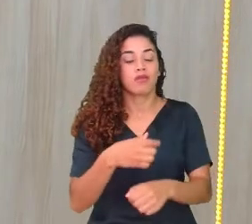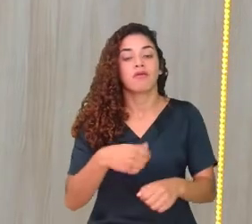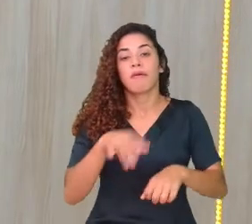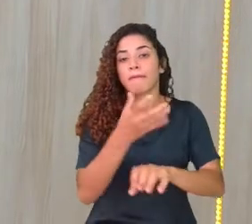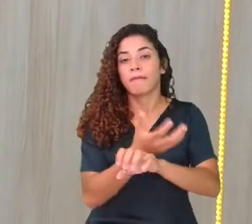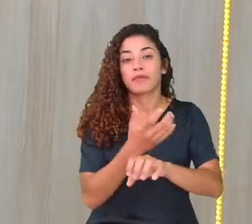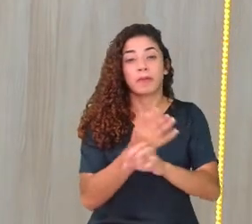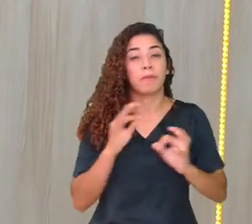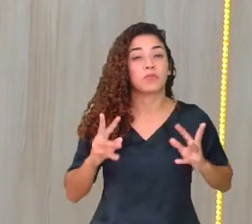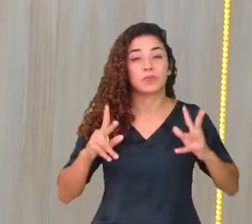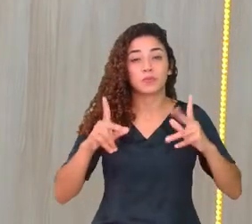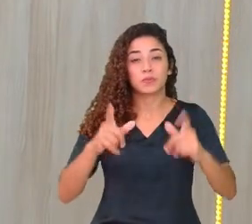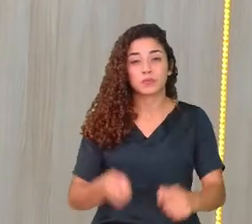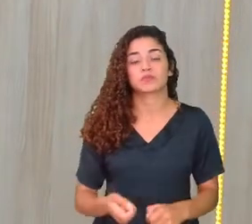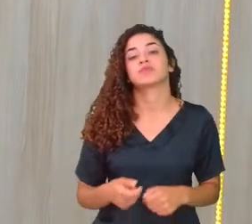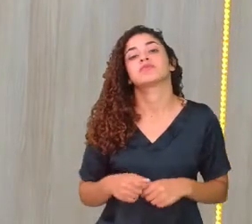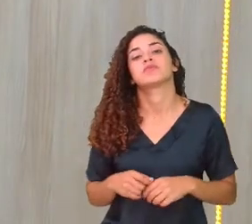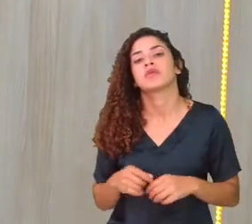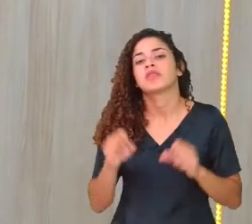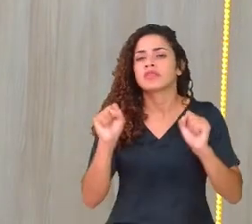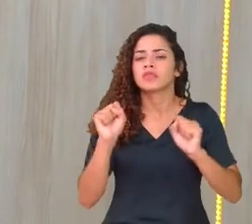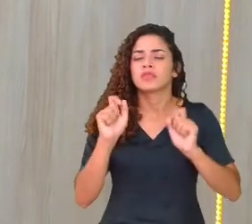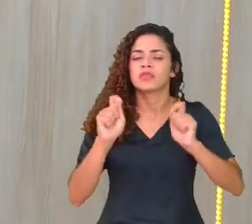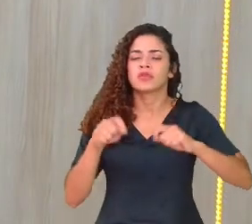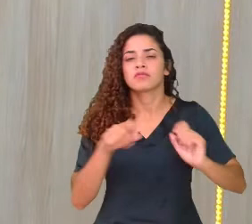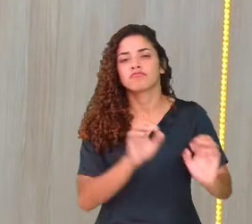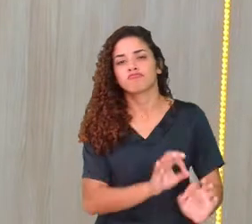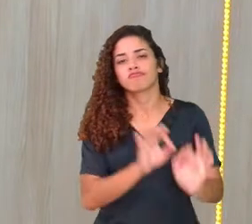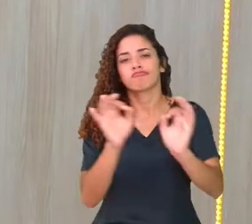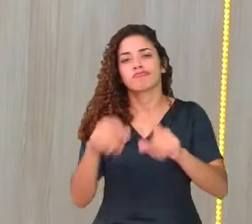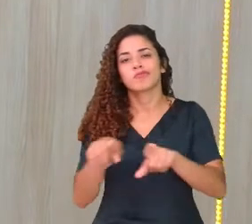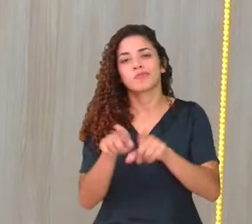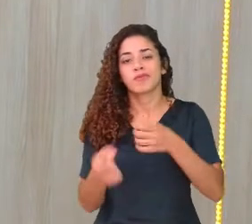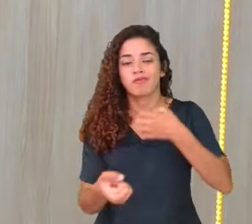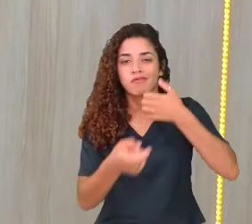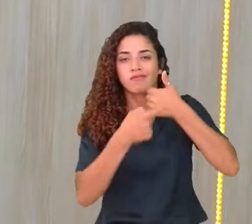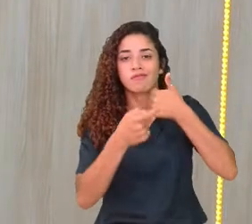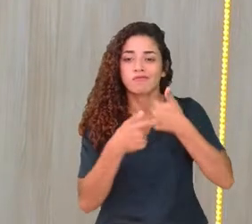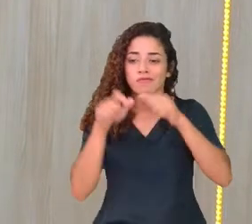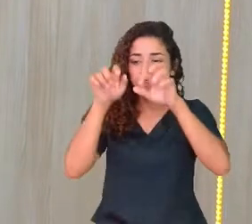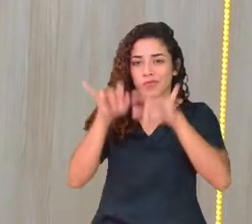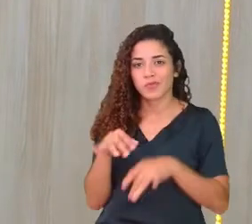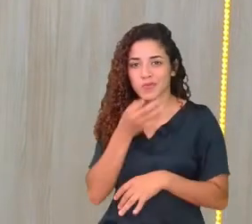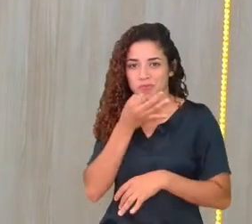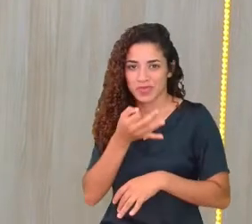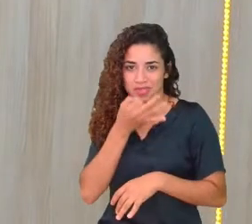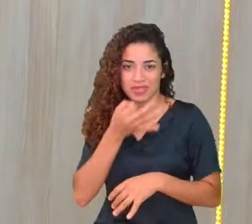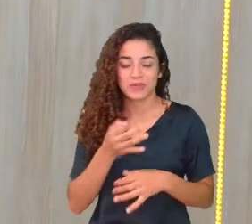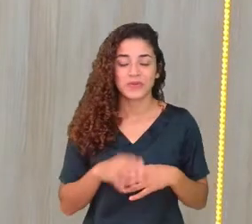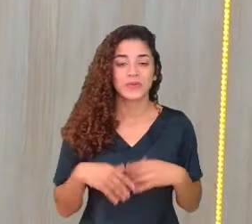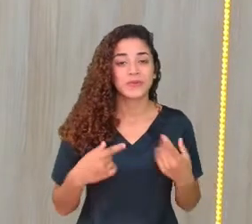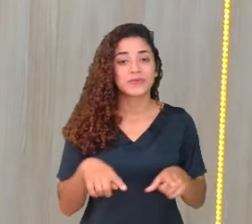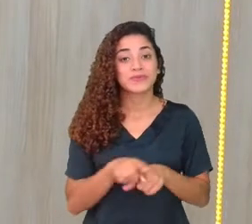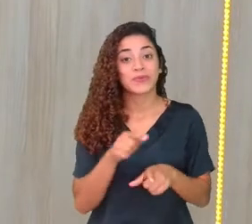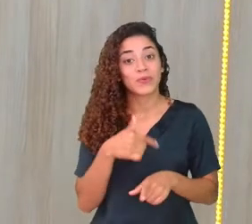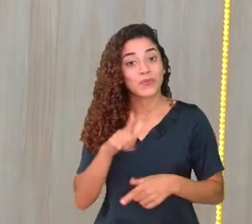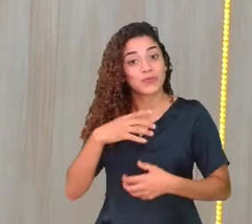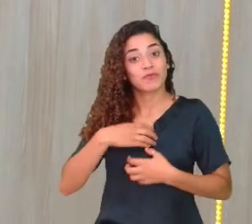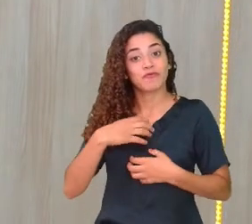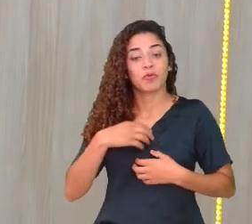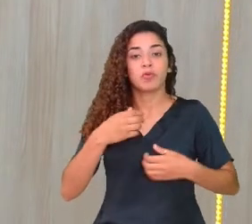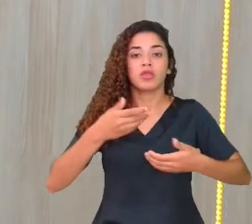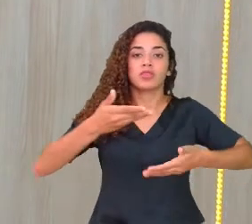Então, você vai lá, assiste, curte a nossa aula, comenta e podemos também, outra forma de interagir